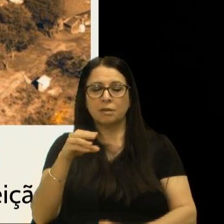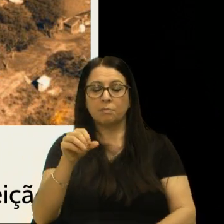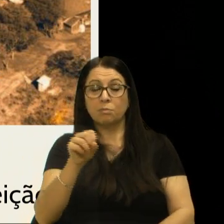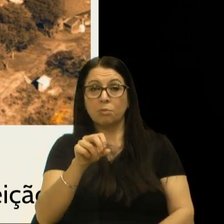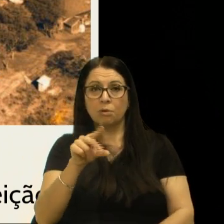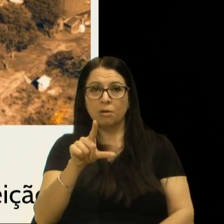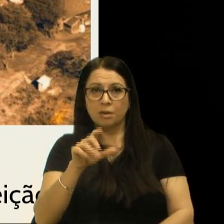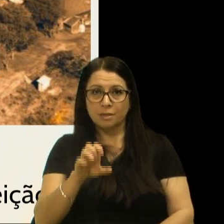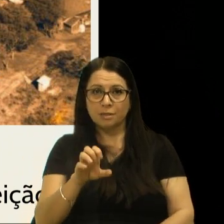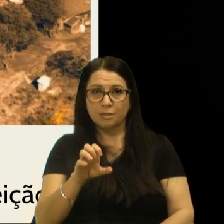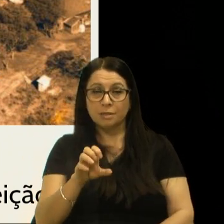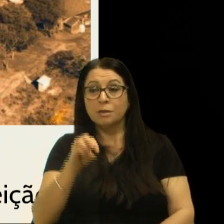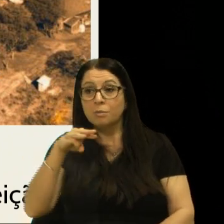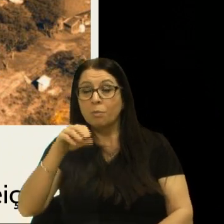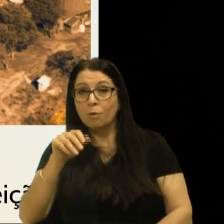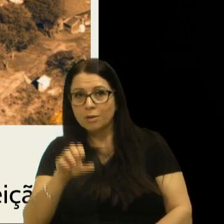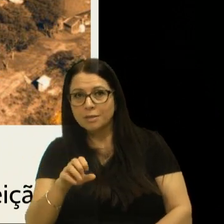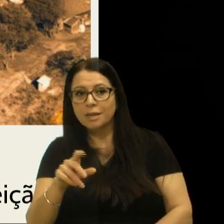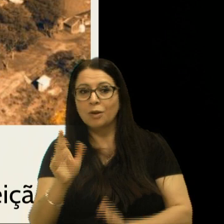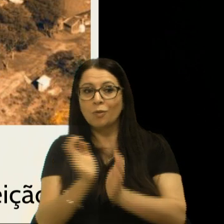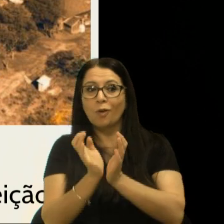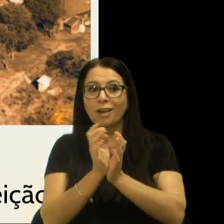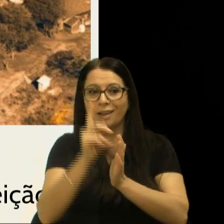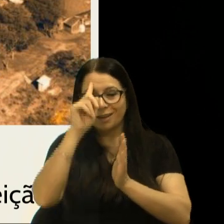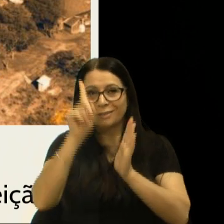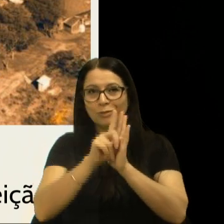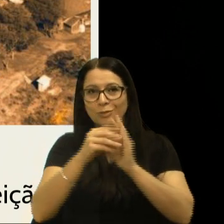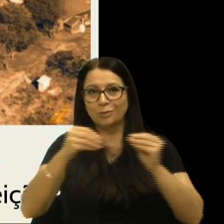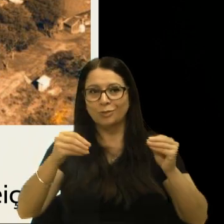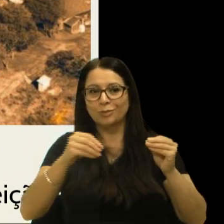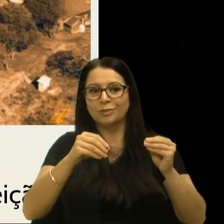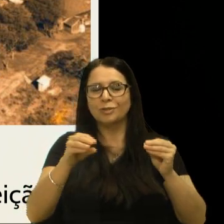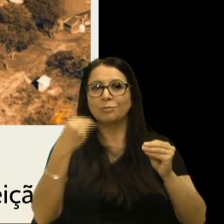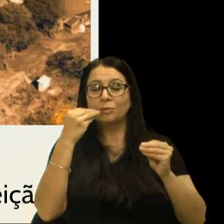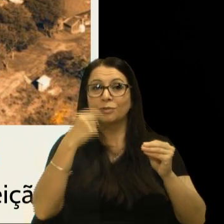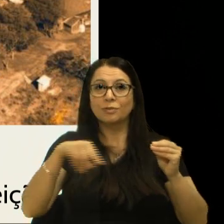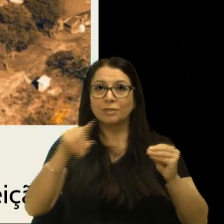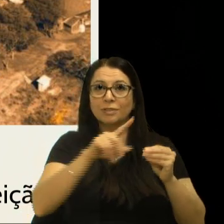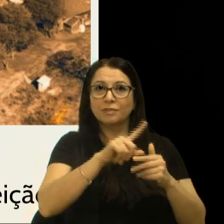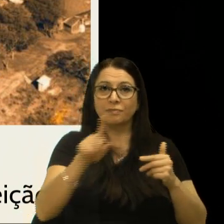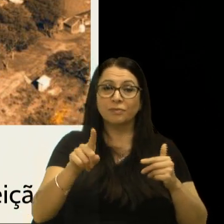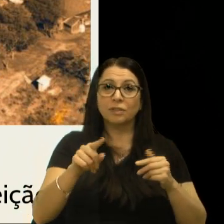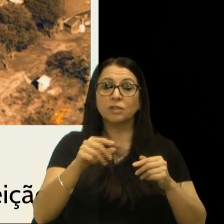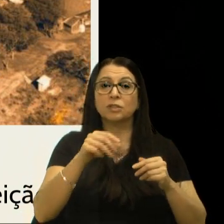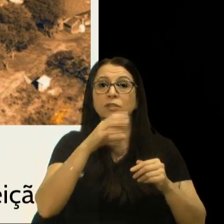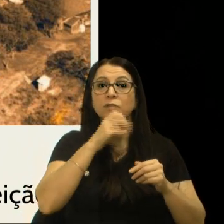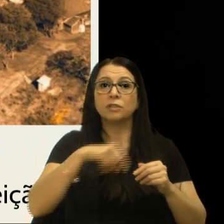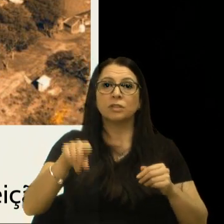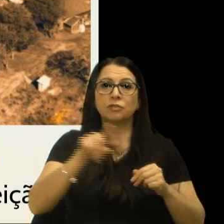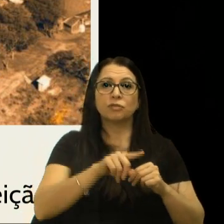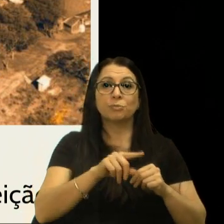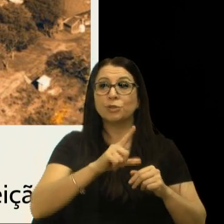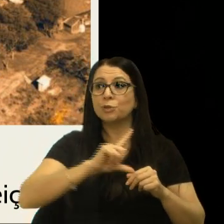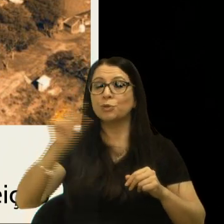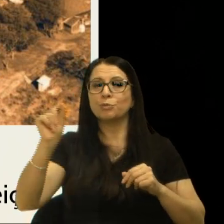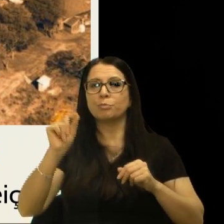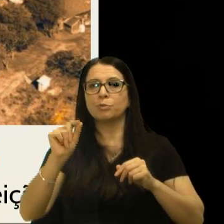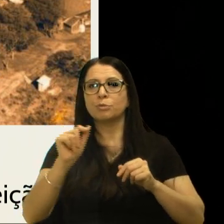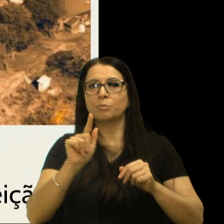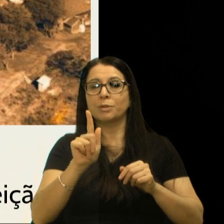no Mosele, era um colega do proprietário, convenceram ele a vender para os freis capuchinhos, senão eles iriam embora para Garibaldi na